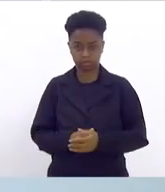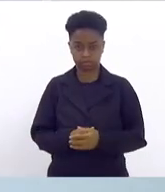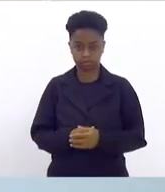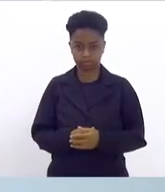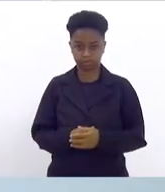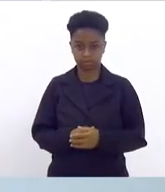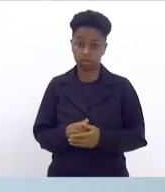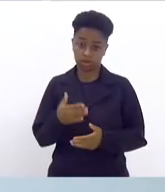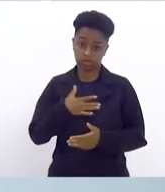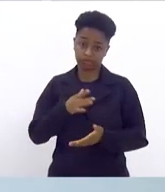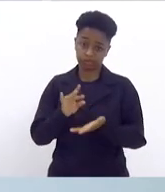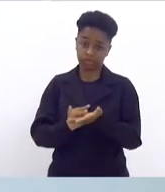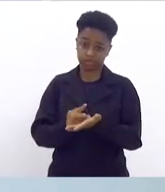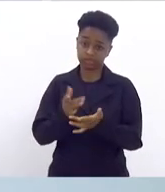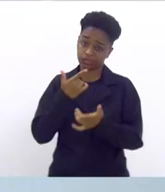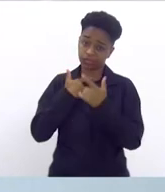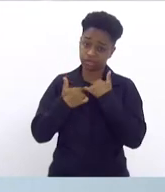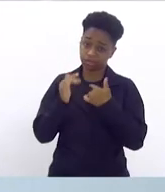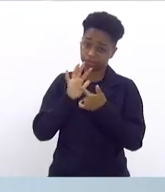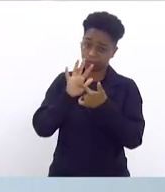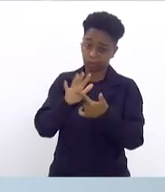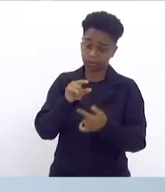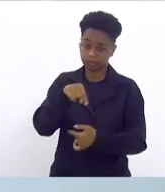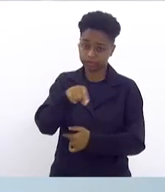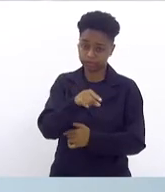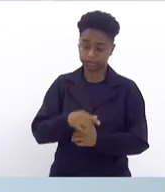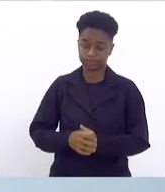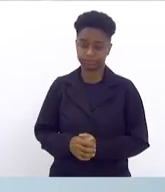é o que eu queria trazer aqui à pauta.